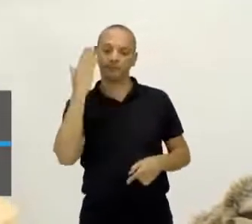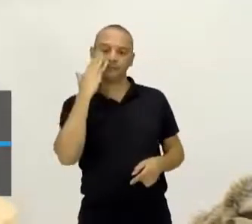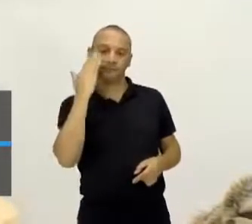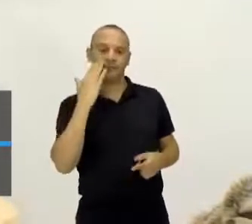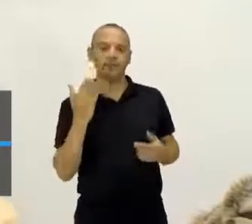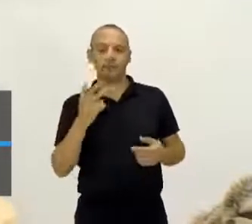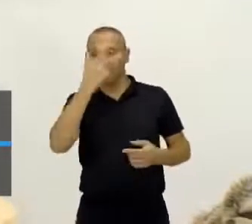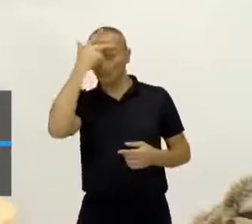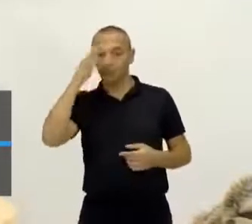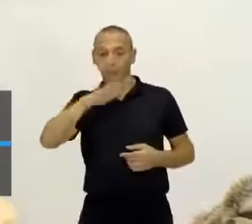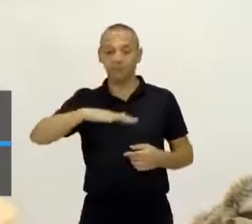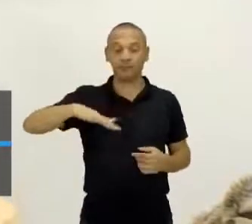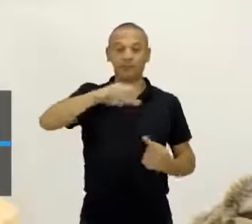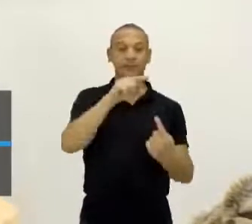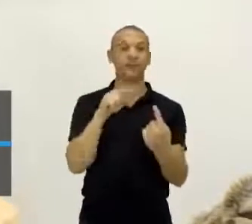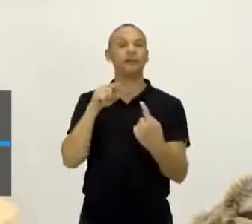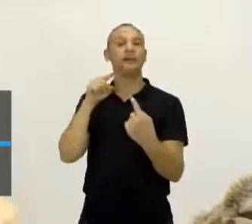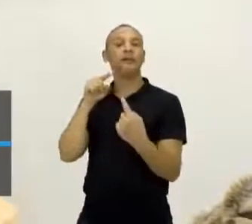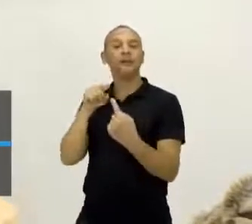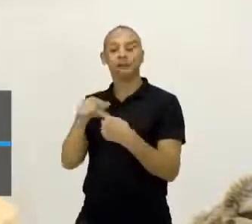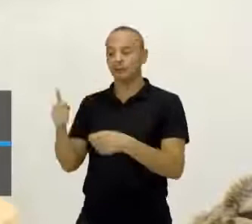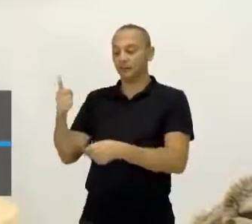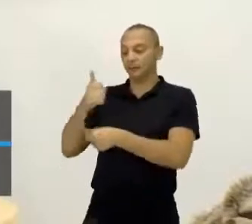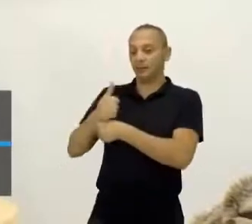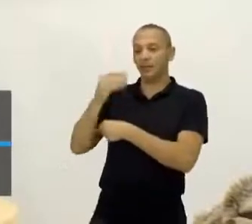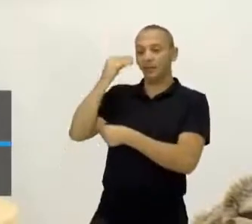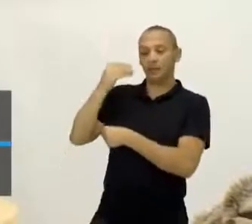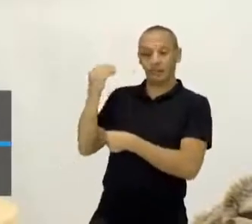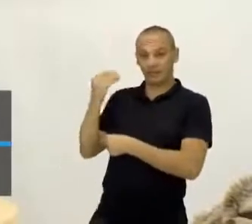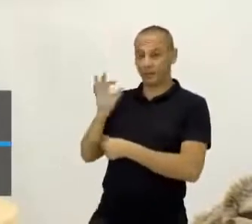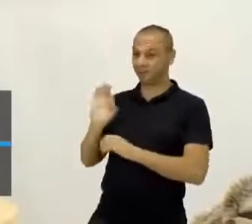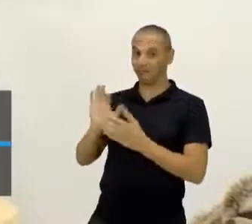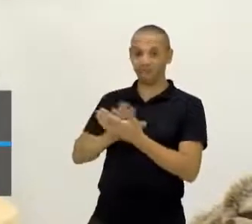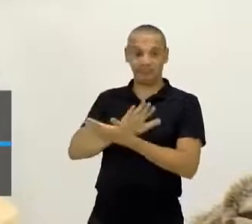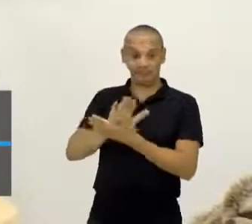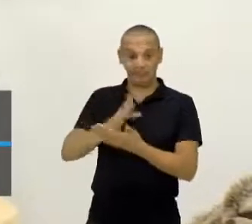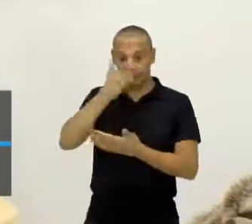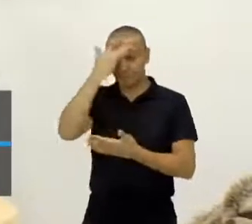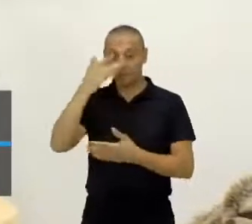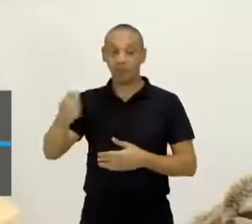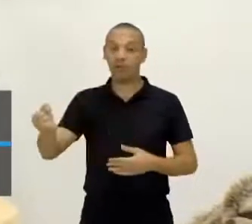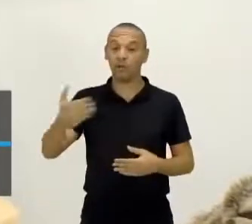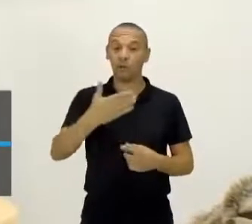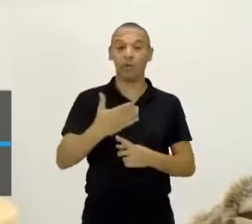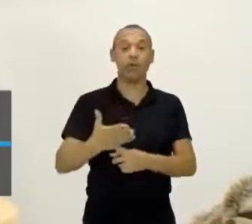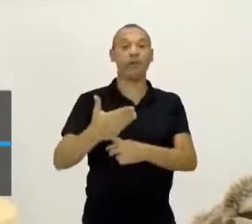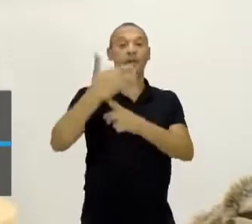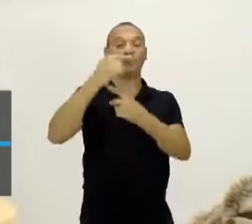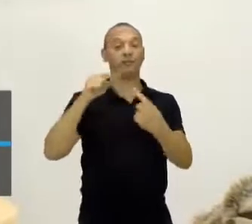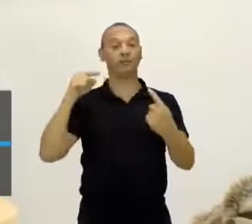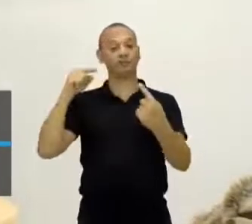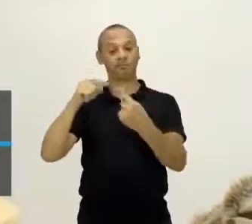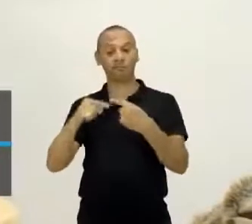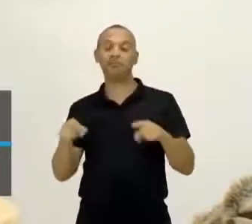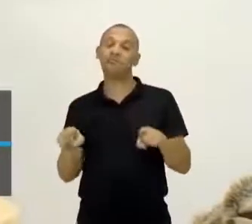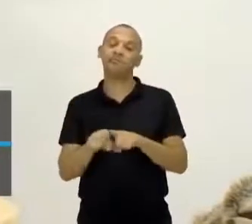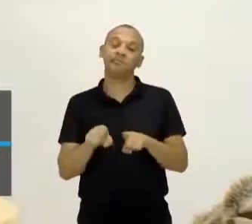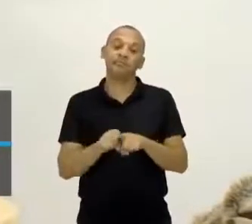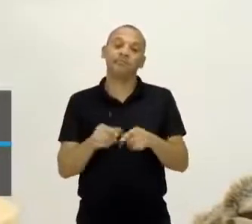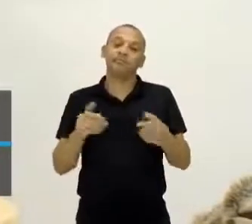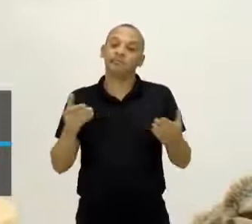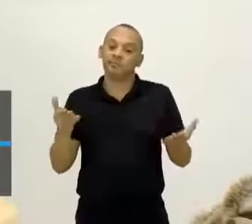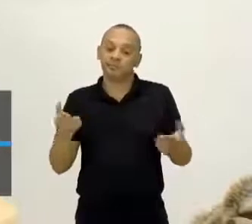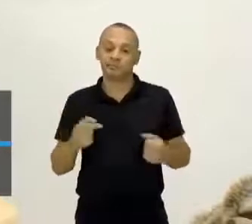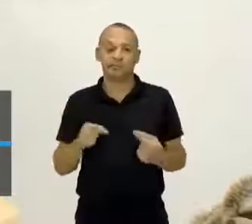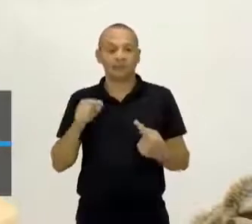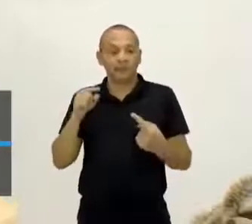que já está há bastante tempo. Não substitui a experiência que ele tem, mas ele chega com uma tecnologia diferente. Sim. Né? Então, e